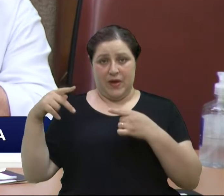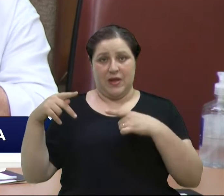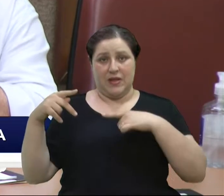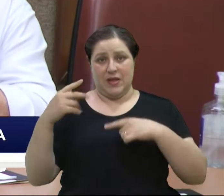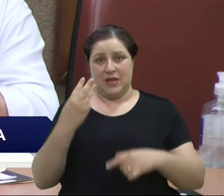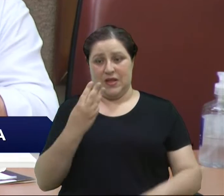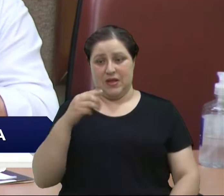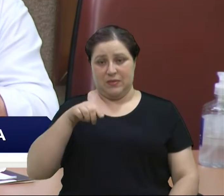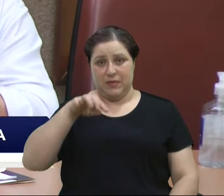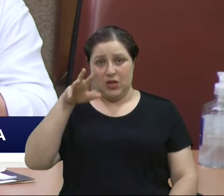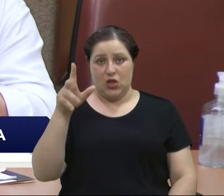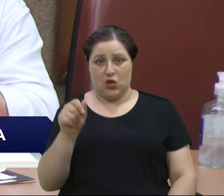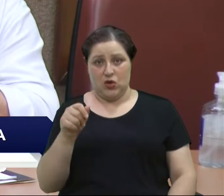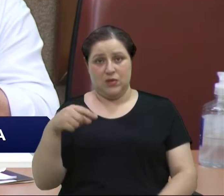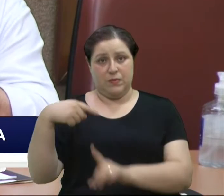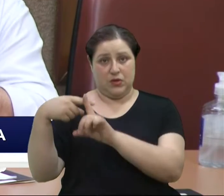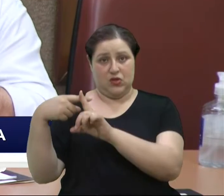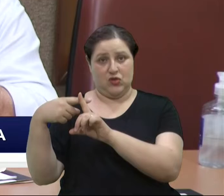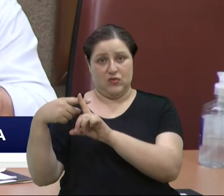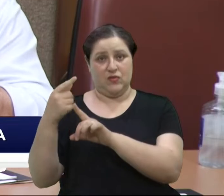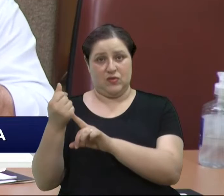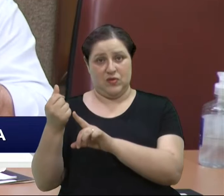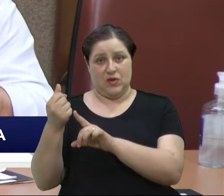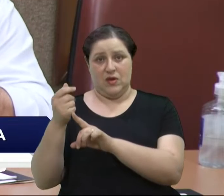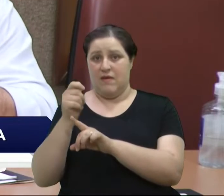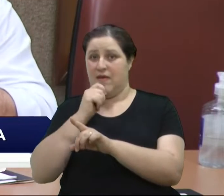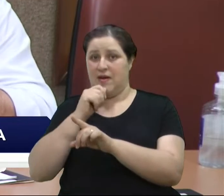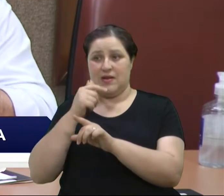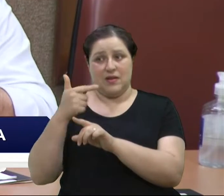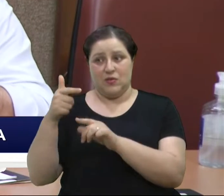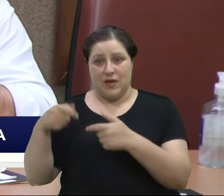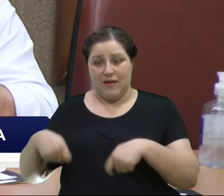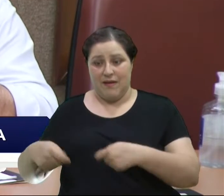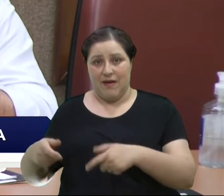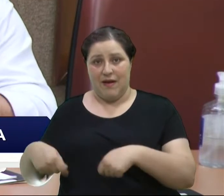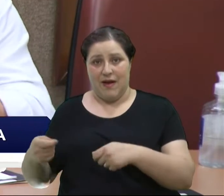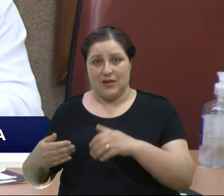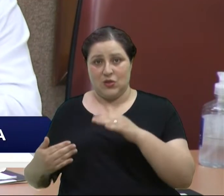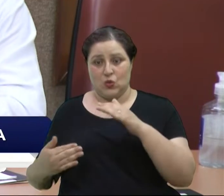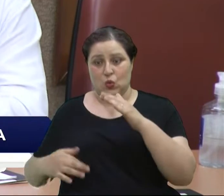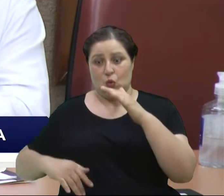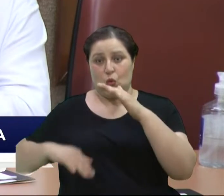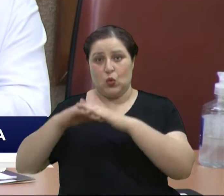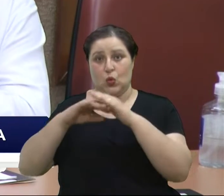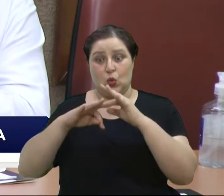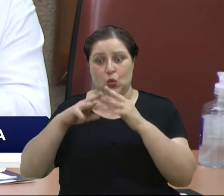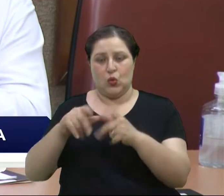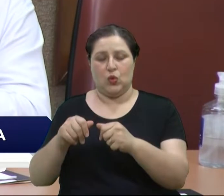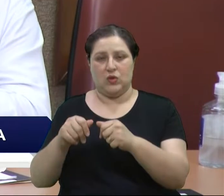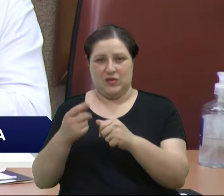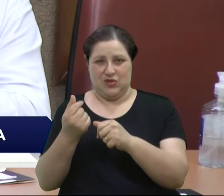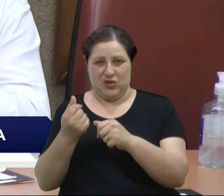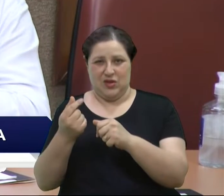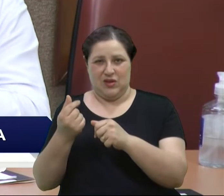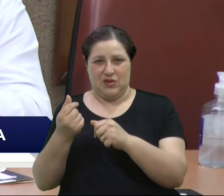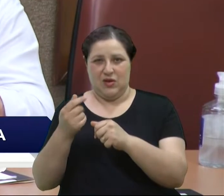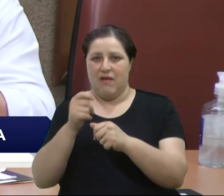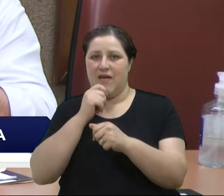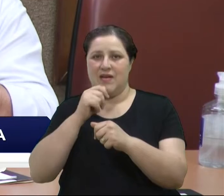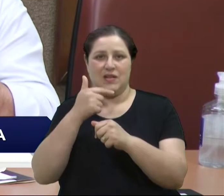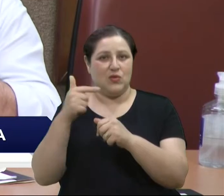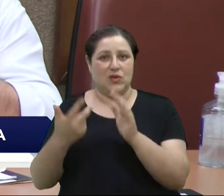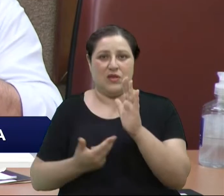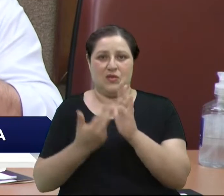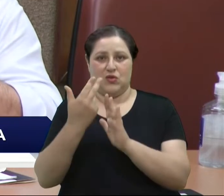milhões positivo, quer dizer, não gastou o teto dele, isso significa que não realizou cirurgia. Porque a alta complexidade,